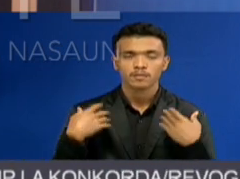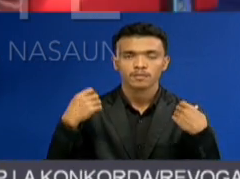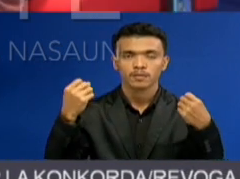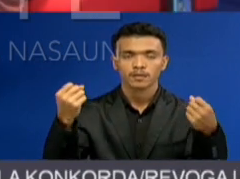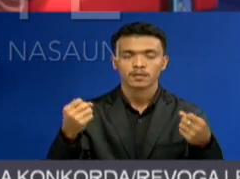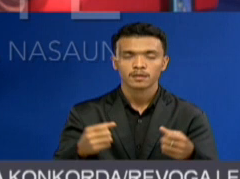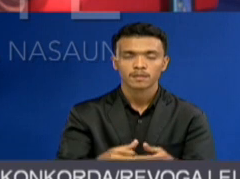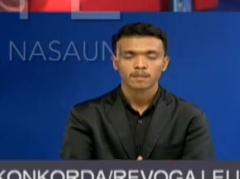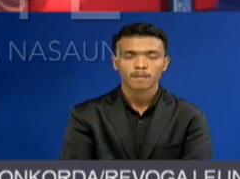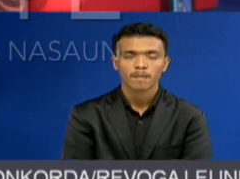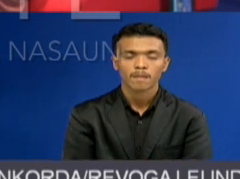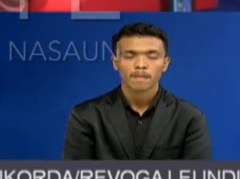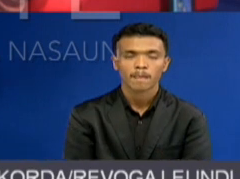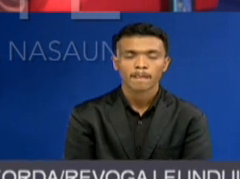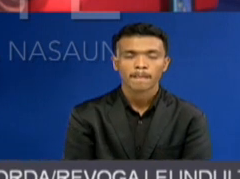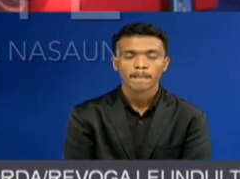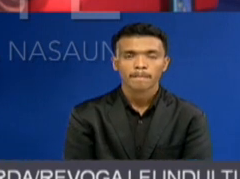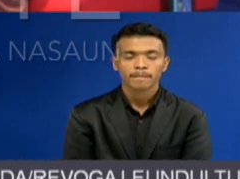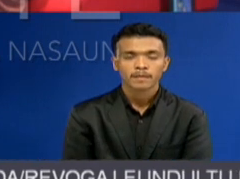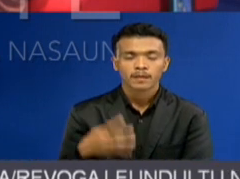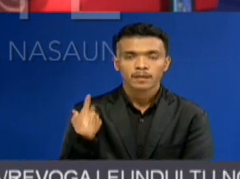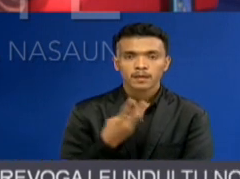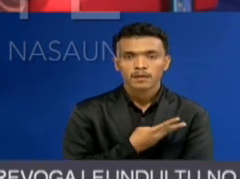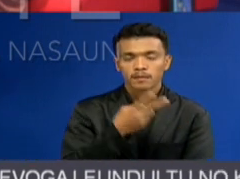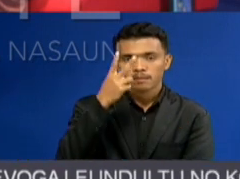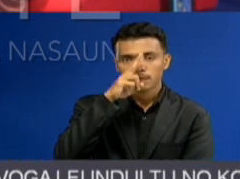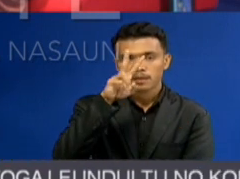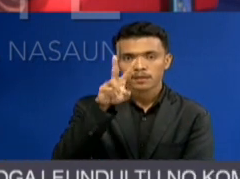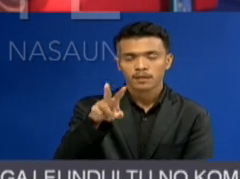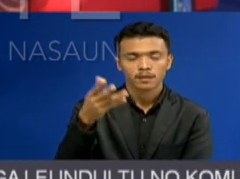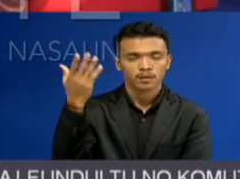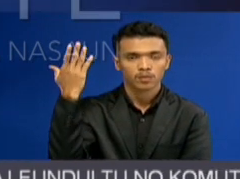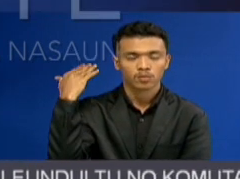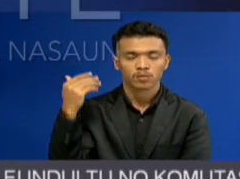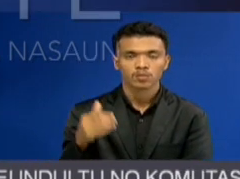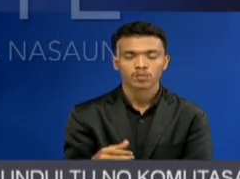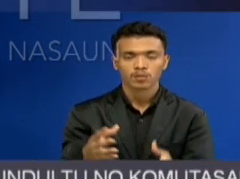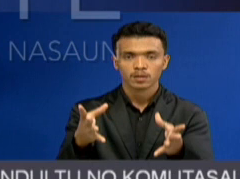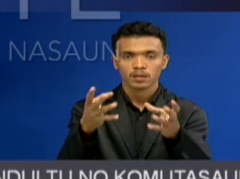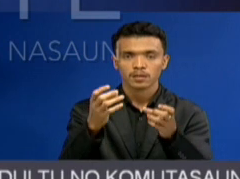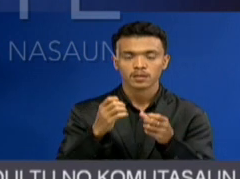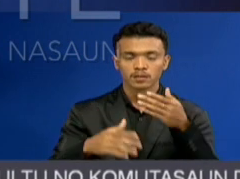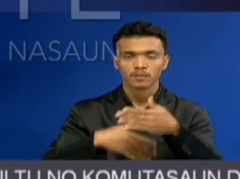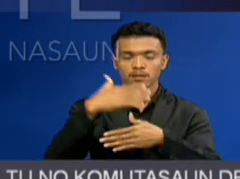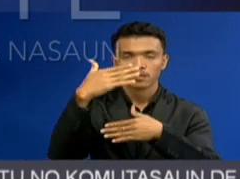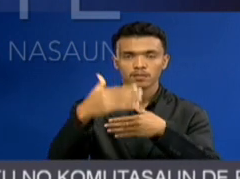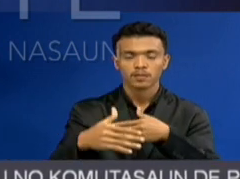Sim, referência ser ne ami harei iha iha antes anterior ne tempo ami akar ba oi ne ami